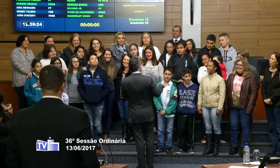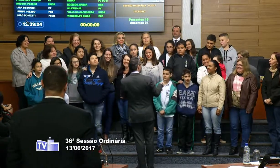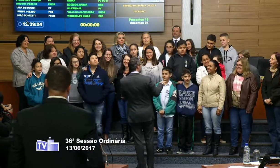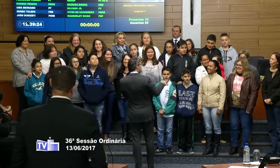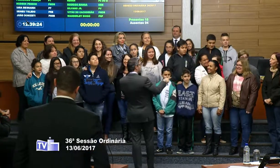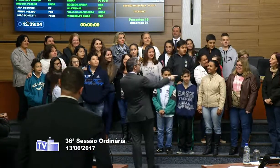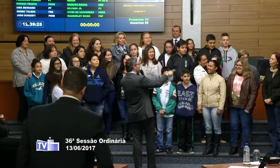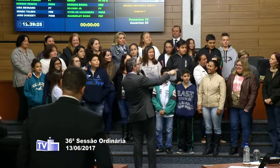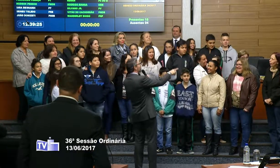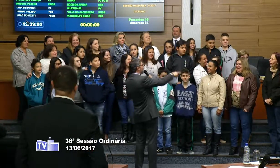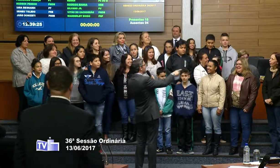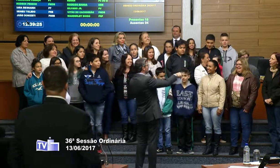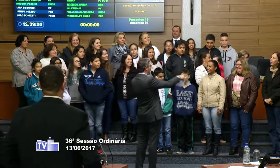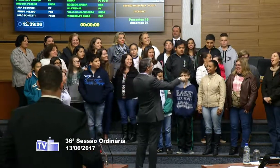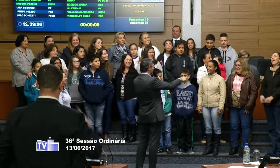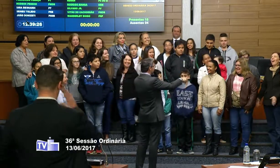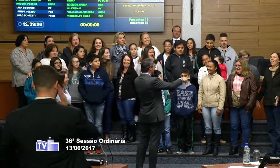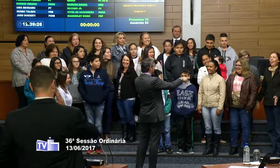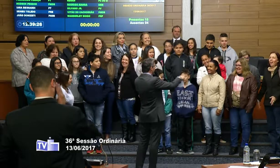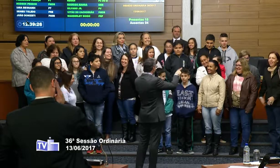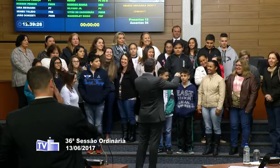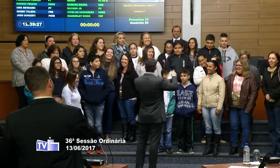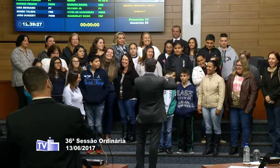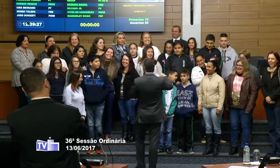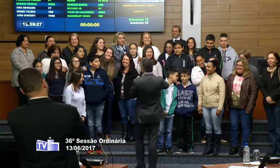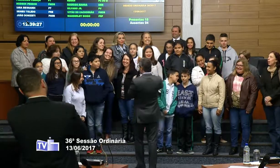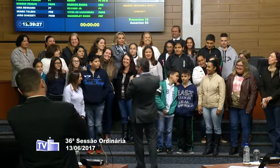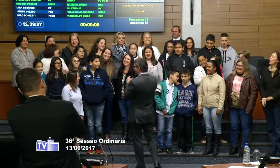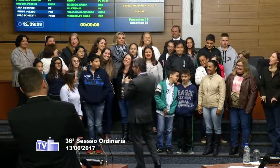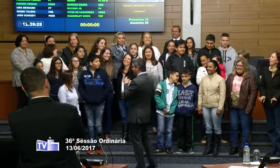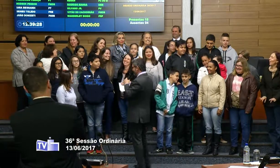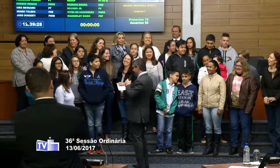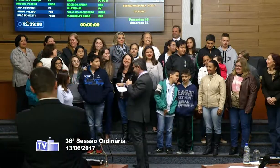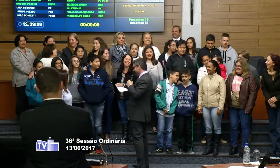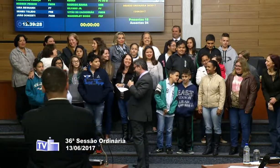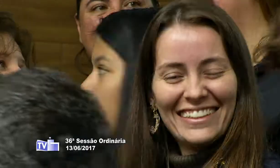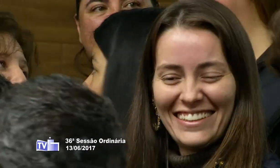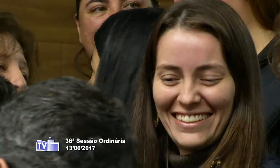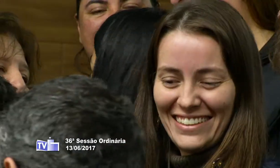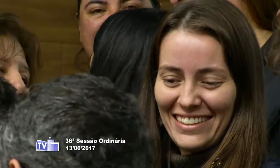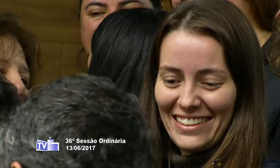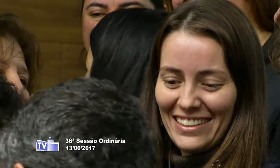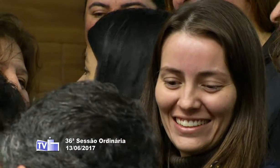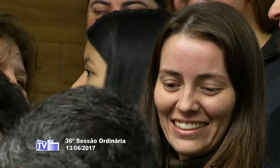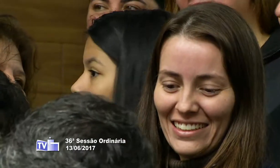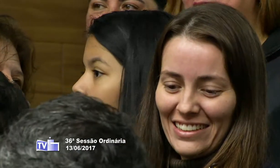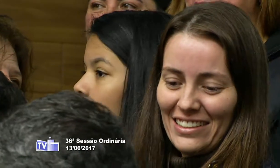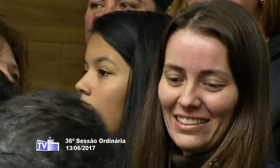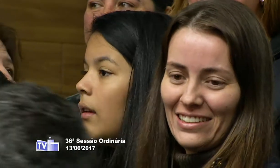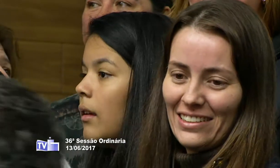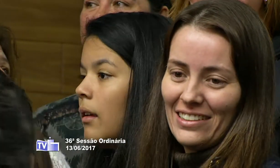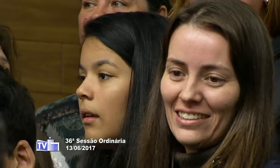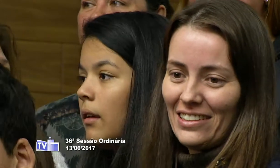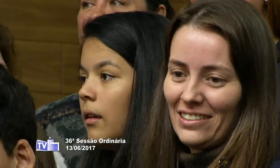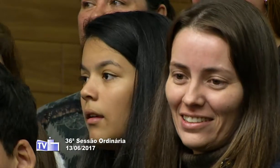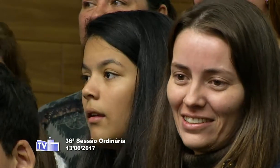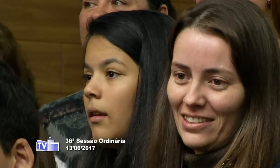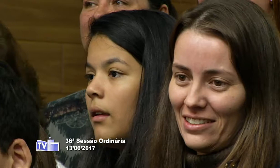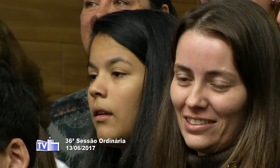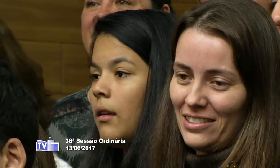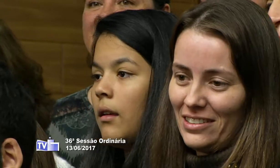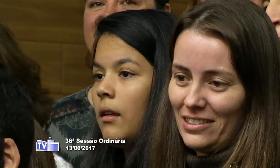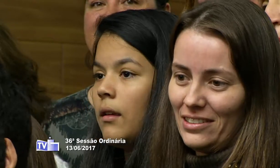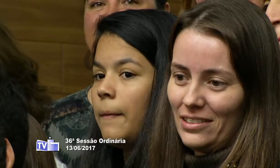já, em primeiro lugar de novo, hein? Eu vou querer aqui, vou cobrar de vocês, e eu sei que